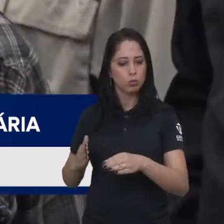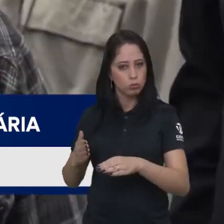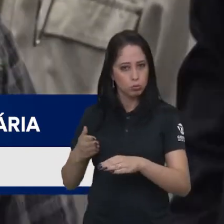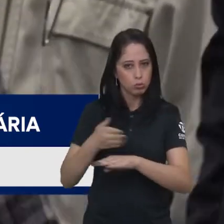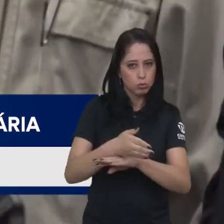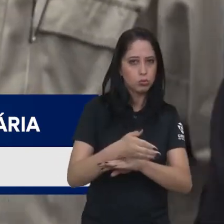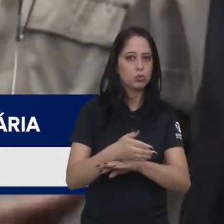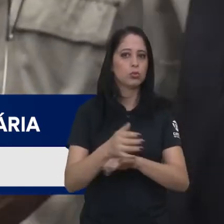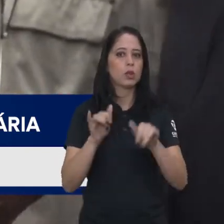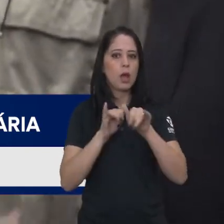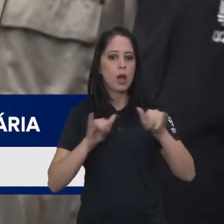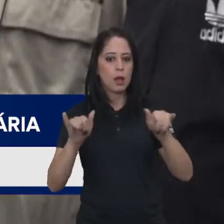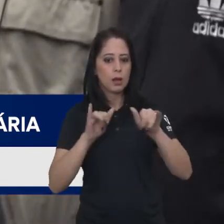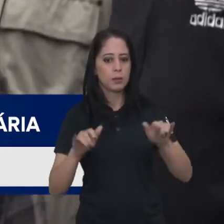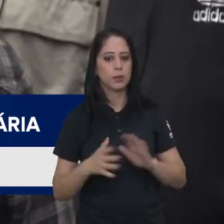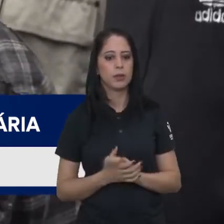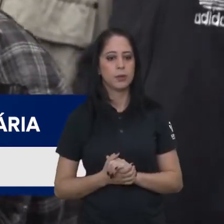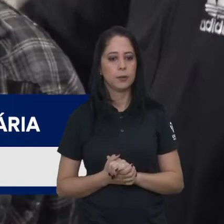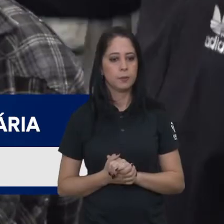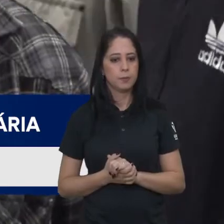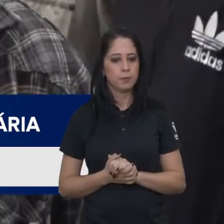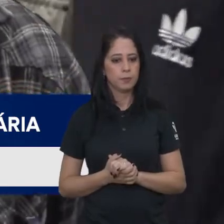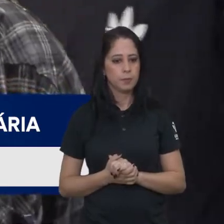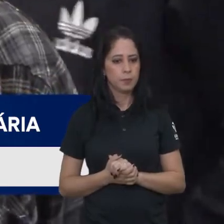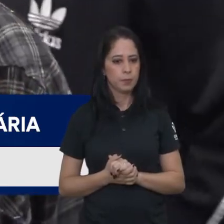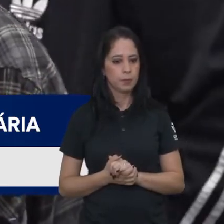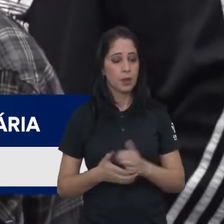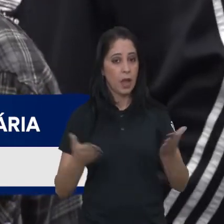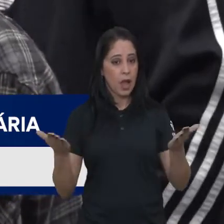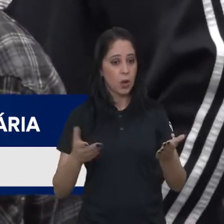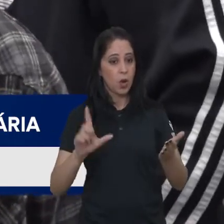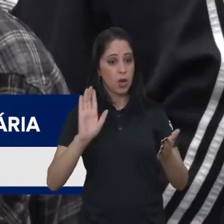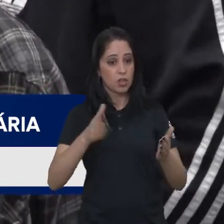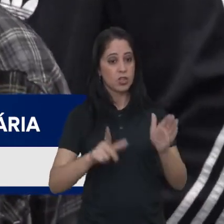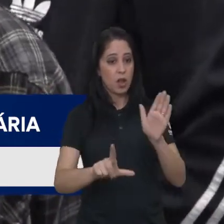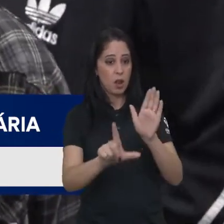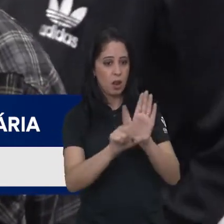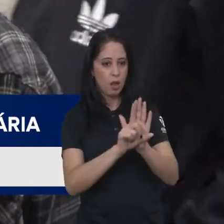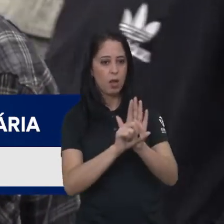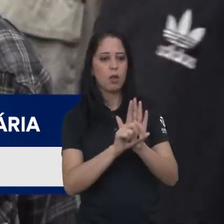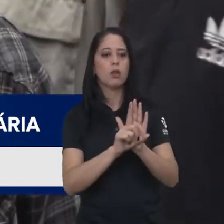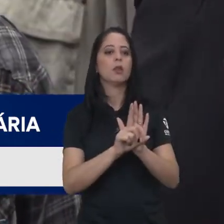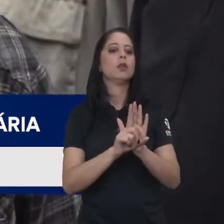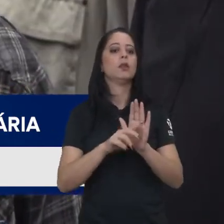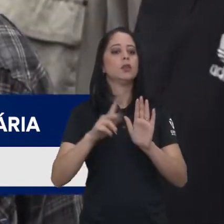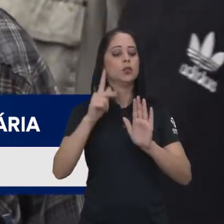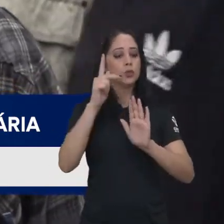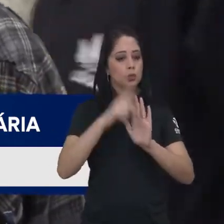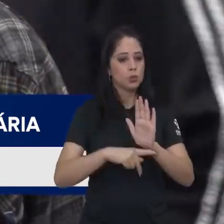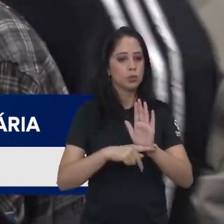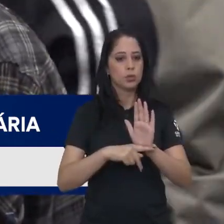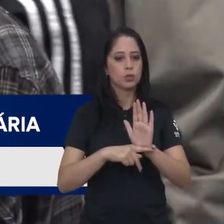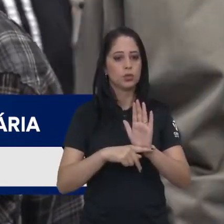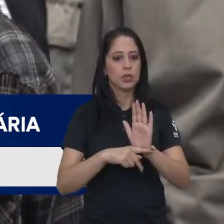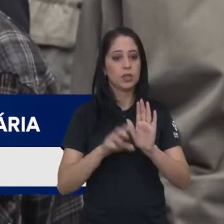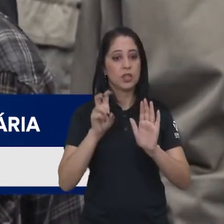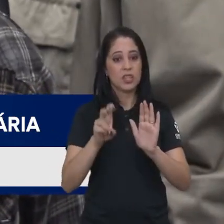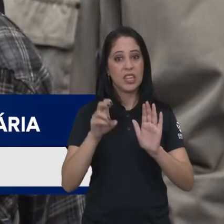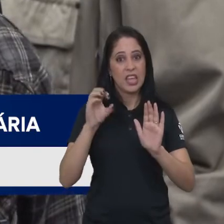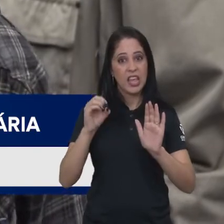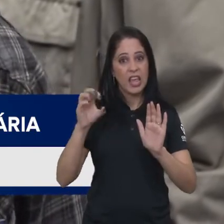disposição, hoje, a lei com que o doutor Jair se referiu, está vencendo agora no dia 30 e